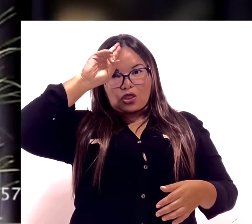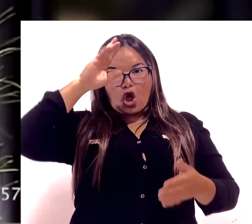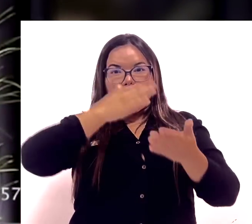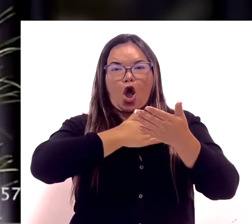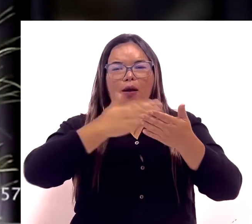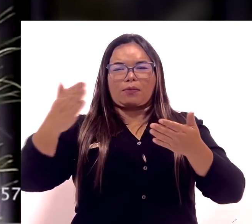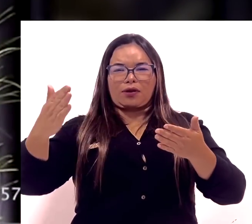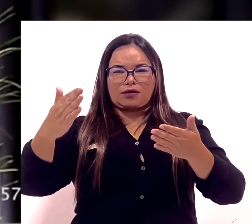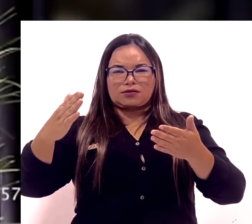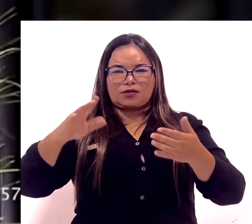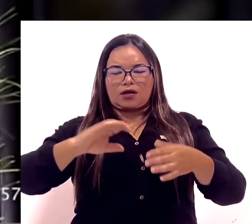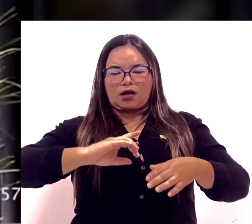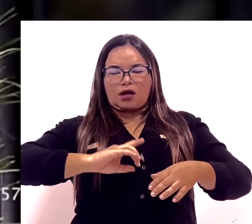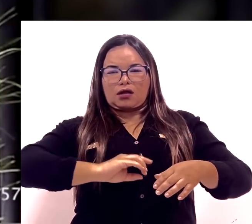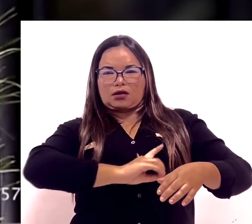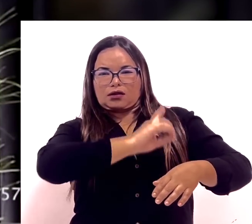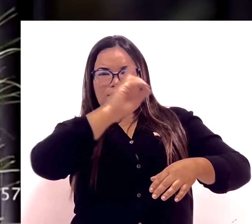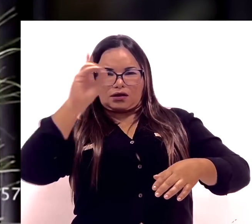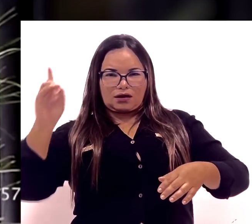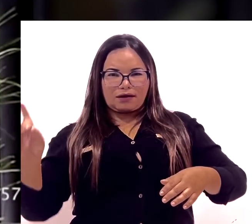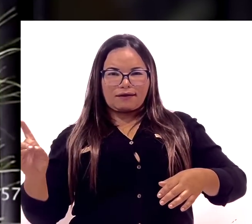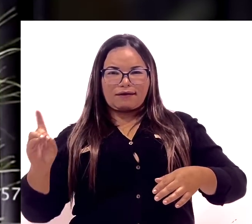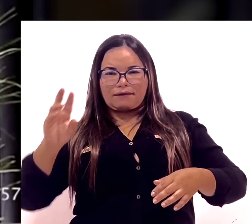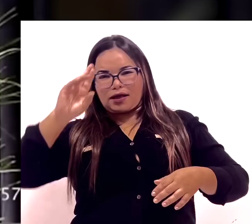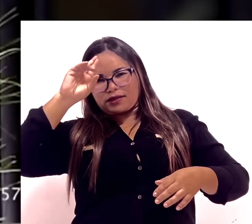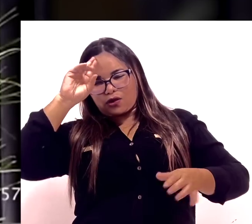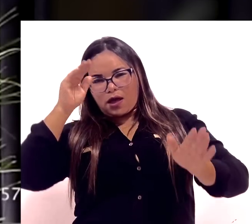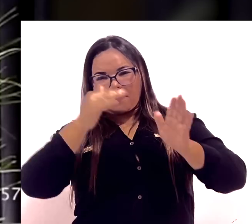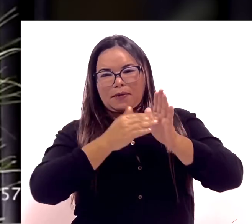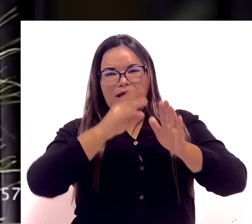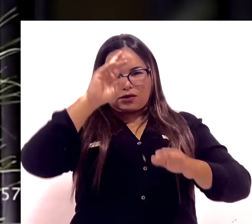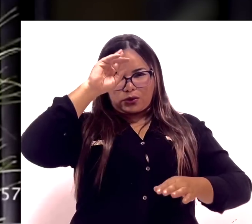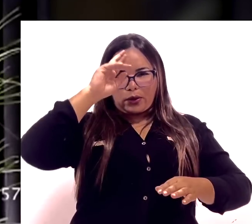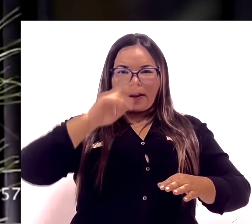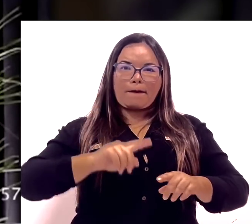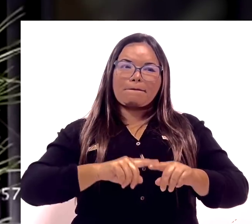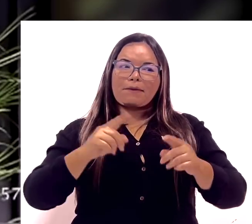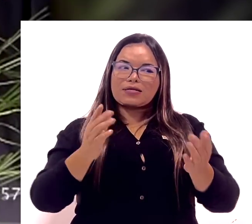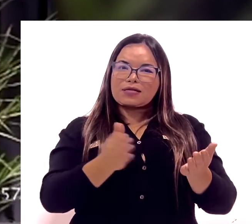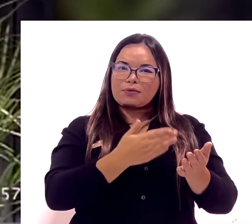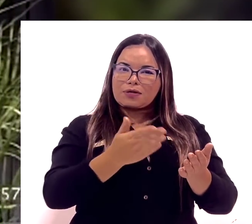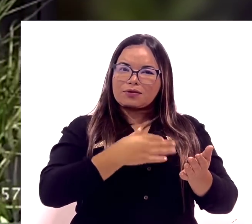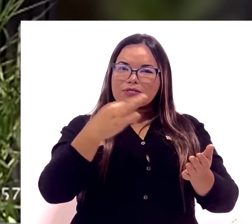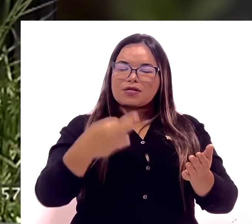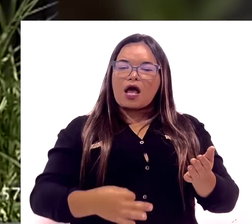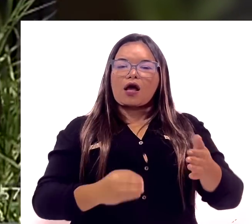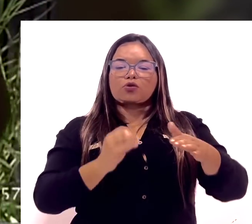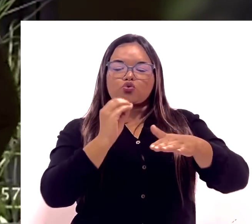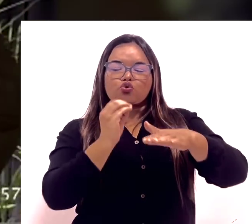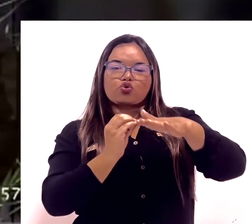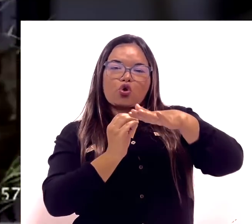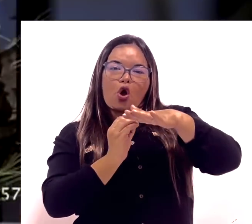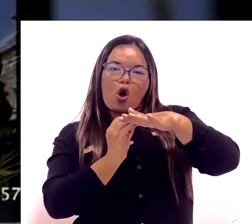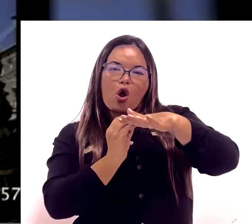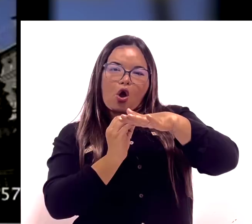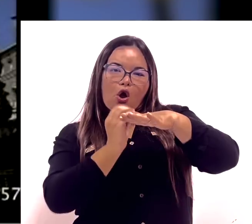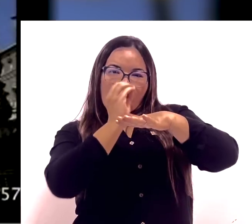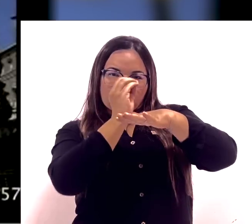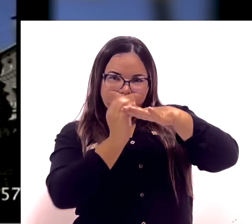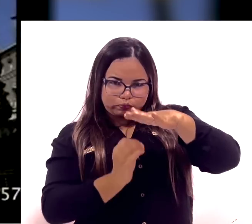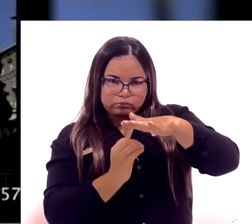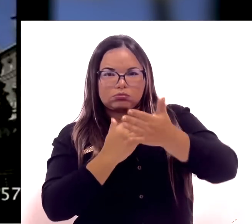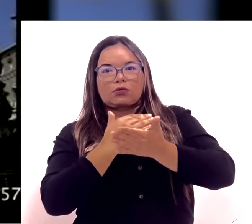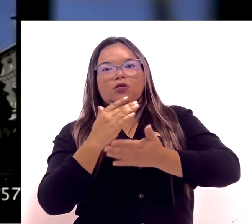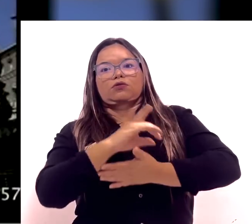e não de pôr do sol a pôr do sol. Então, ela revogou a lei e prescindiu de todas as coisas, até mesmo